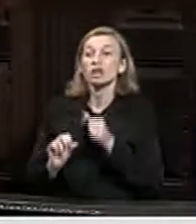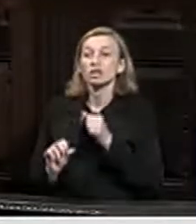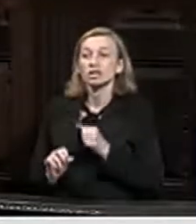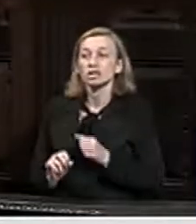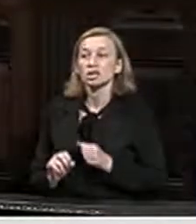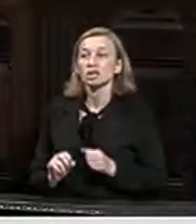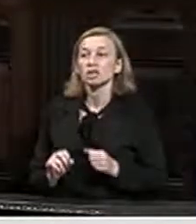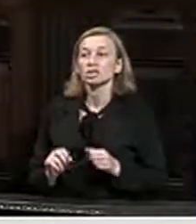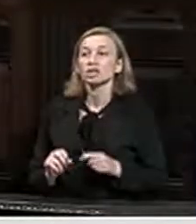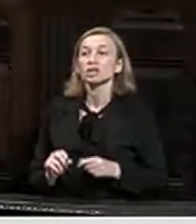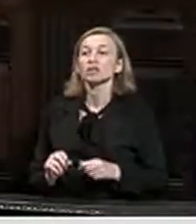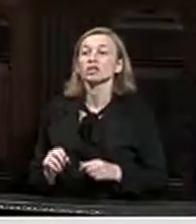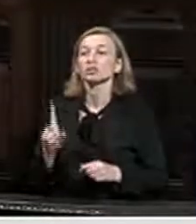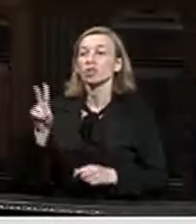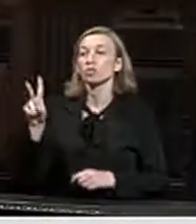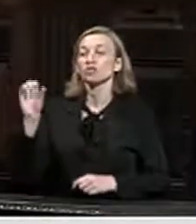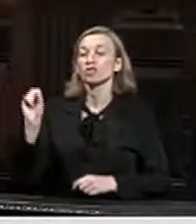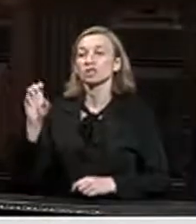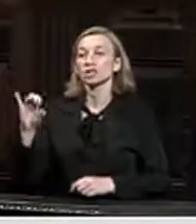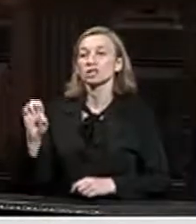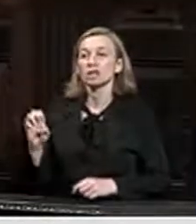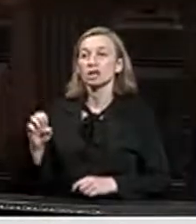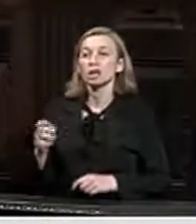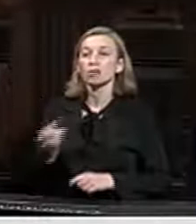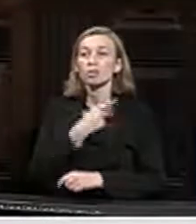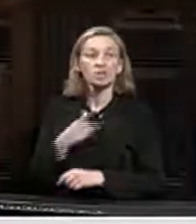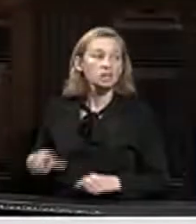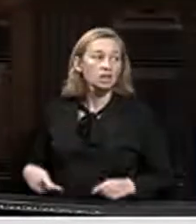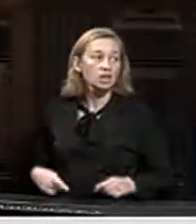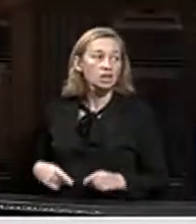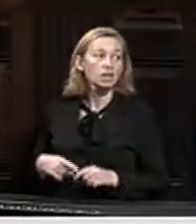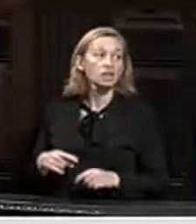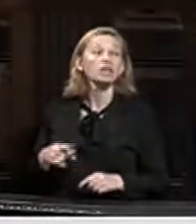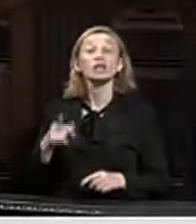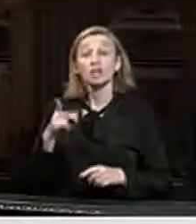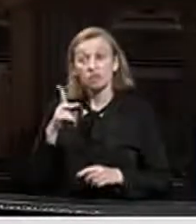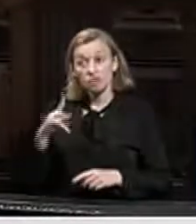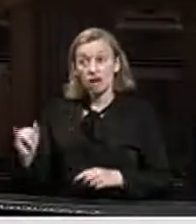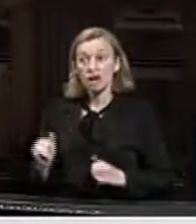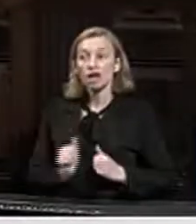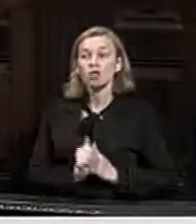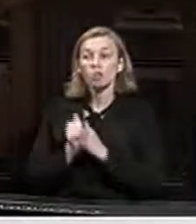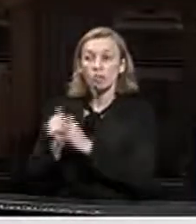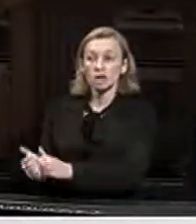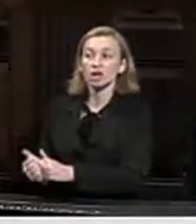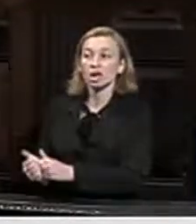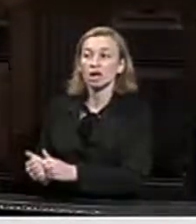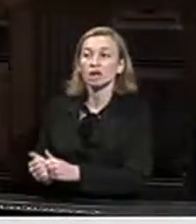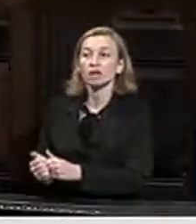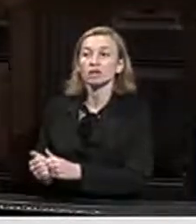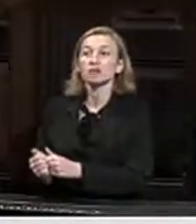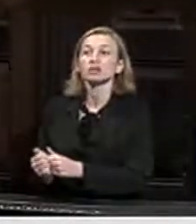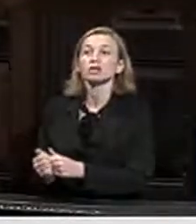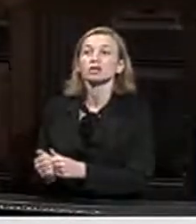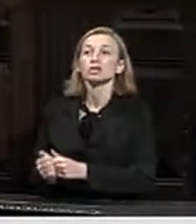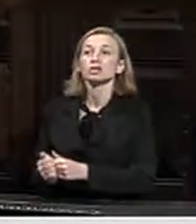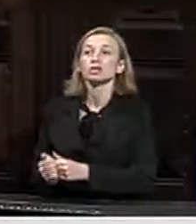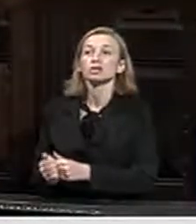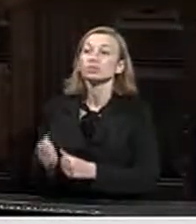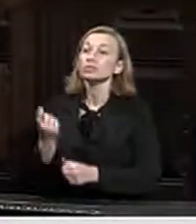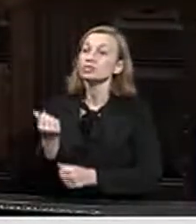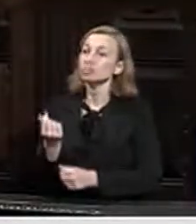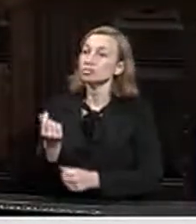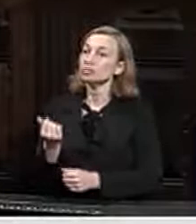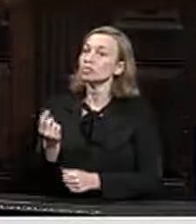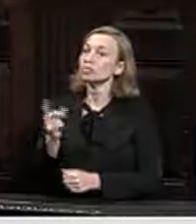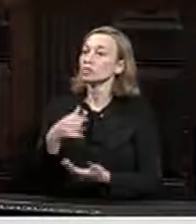de vice-presidente da Comissão de Minas e Energia dessa casa, que vai acompanhar a aplicação dessa redução do preço do